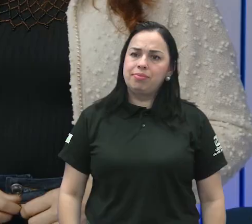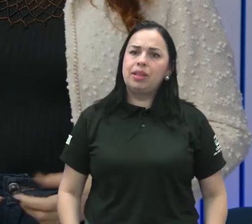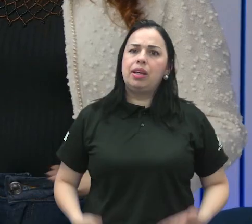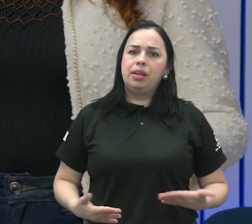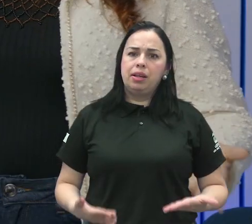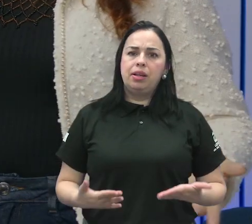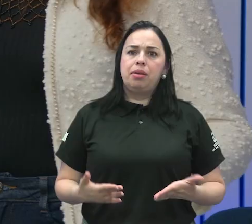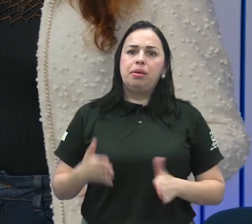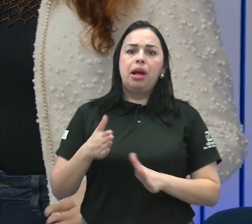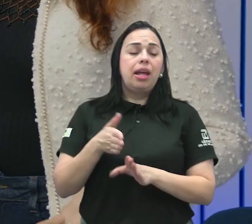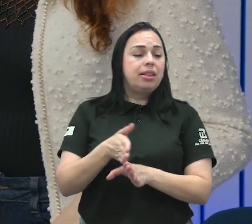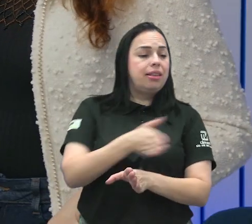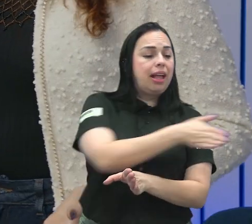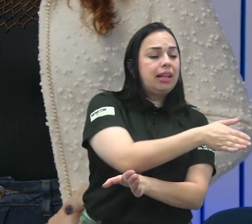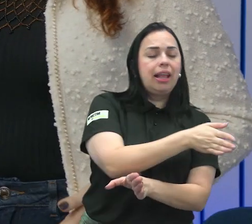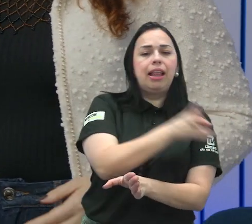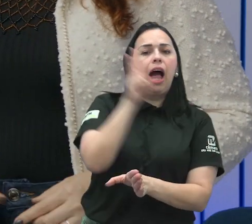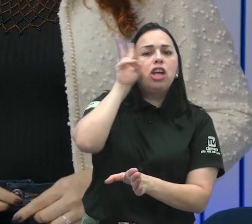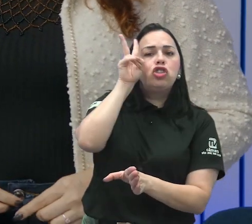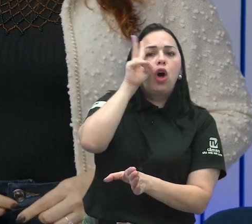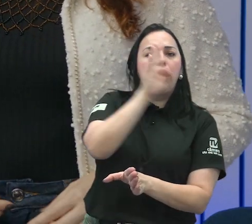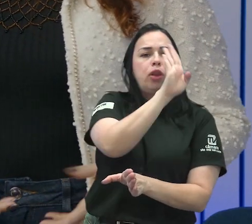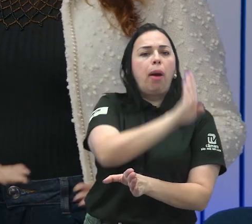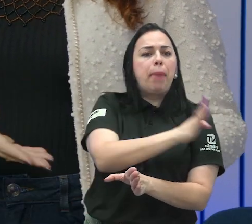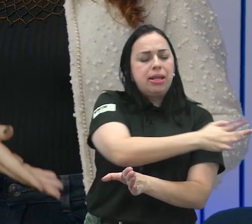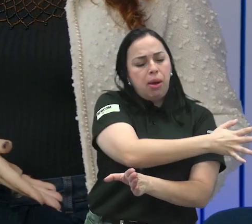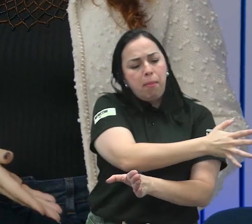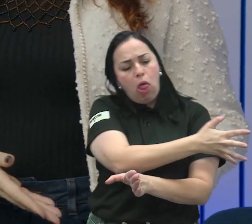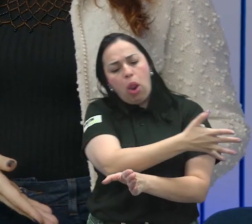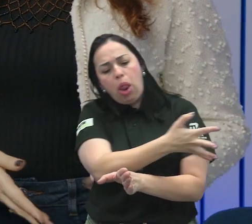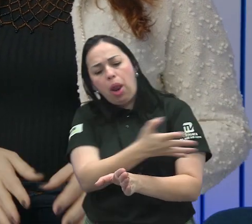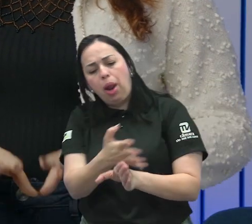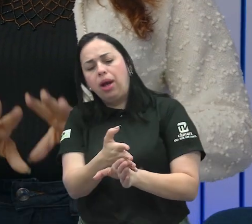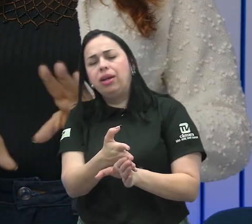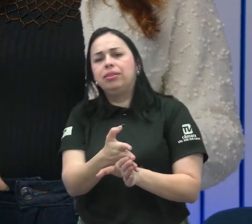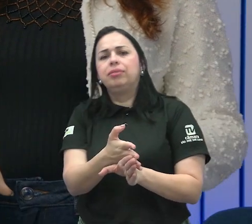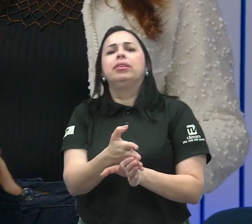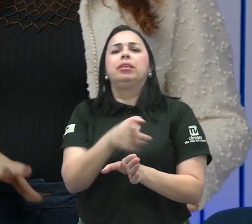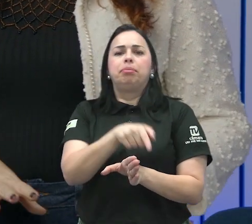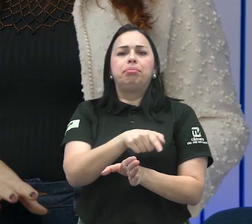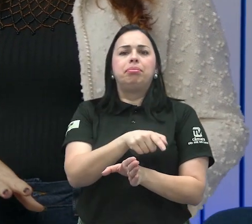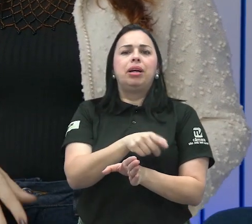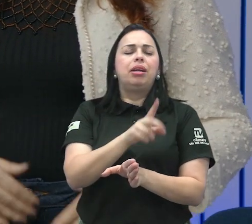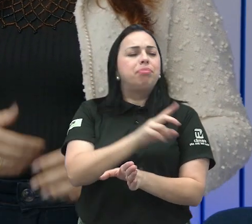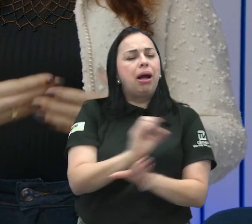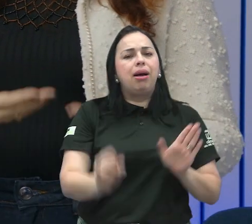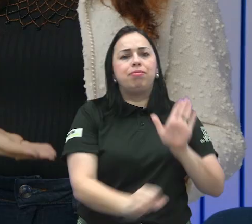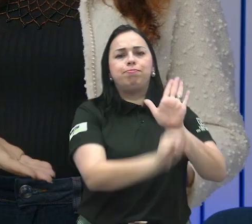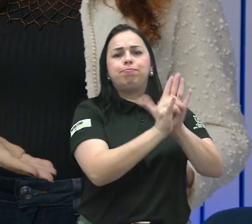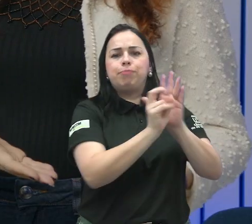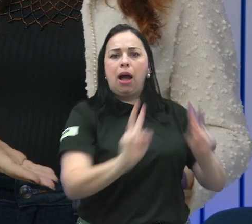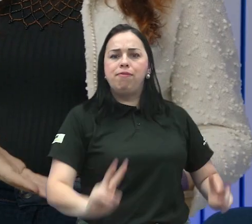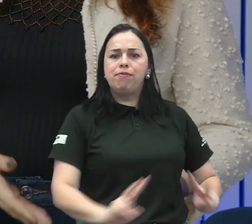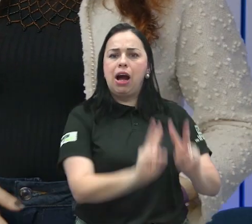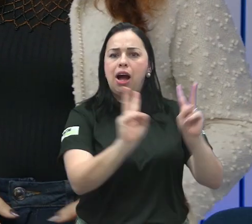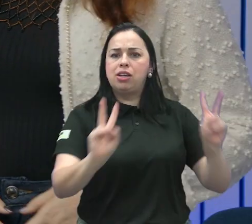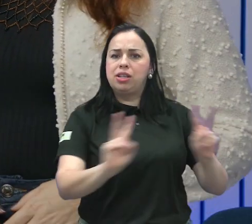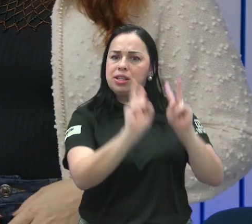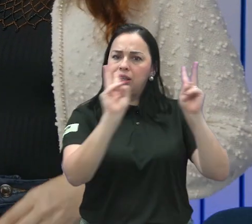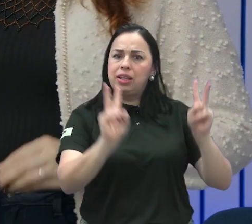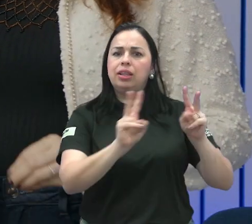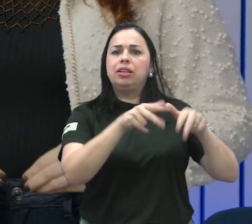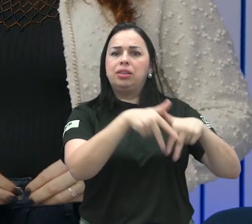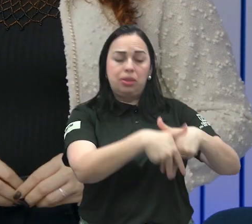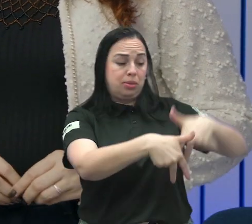decolonial. Está aí super importante, né, Paulo, a gente passar a entender a história do Brasil a partir deste